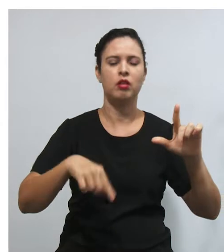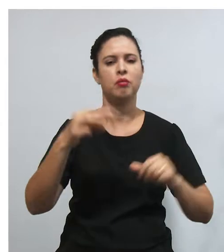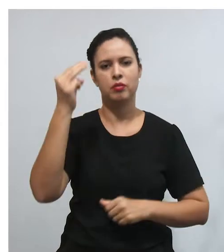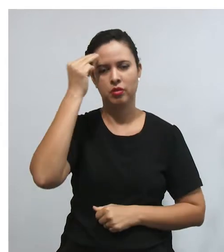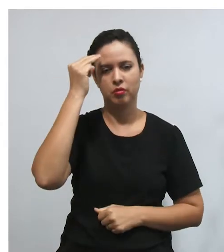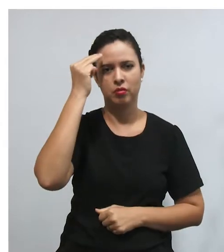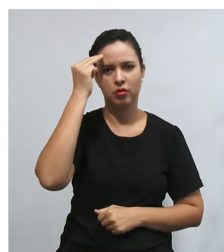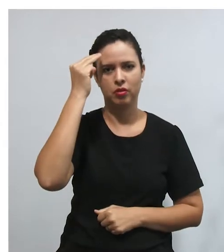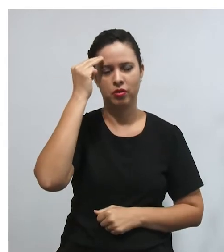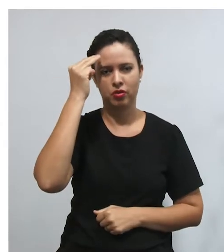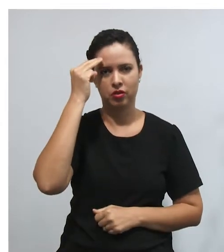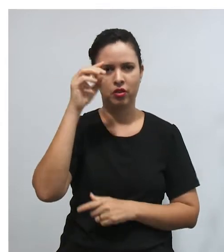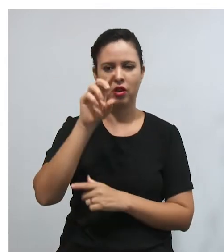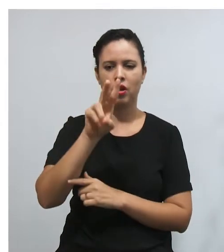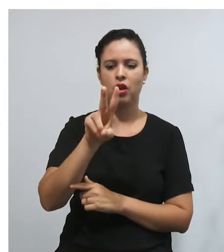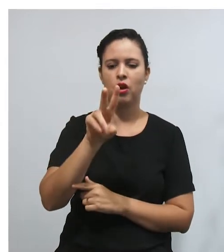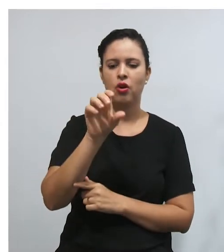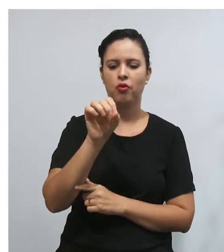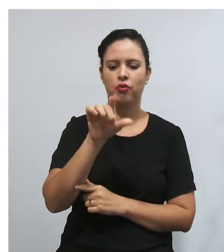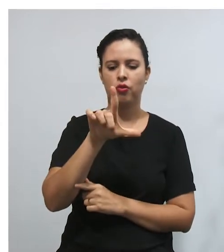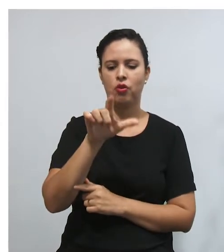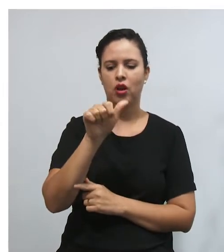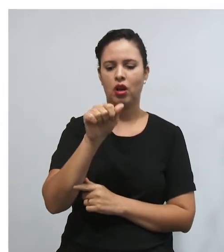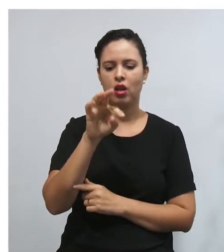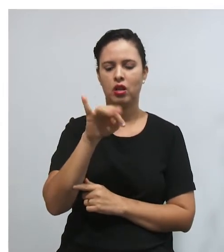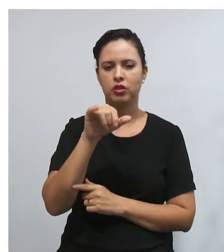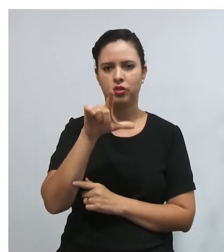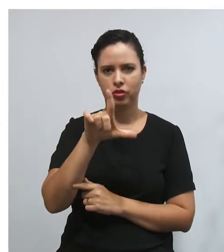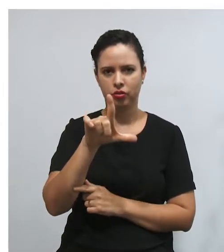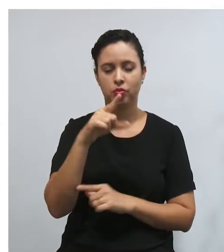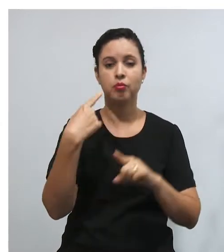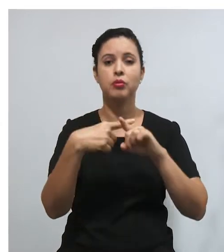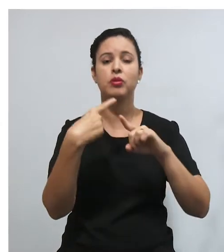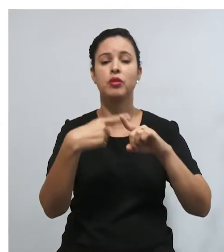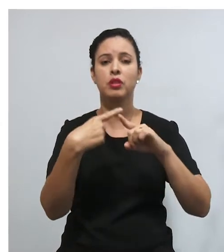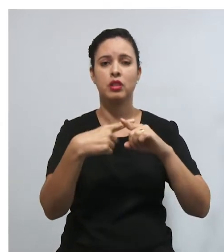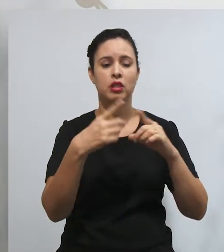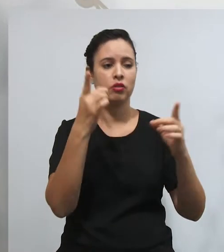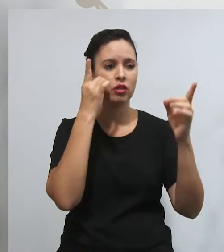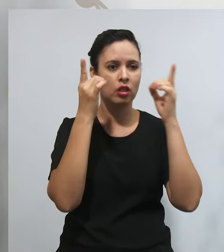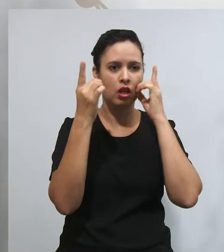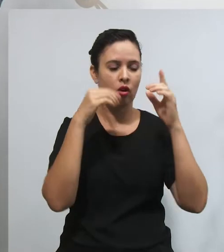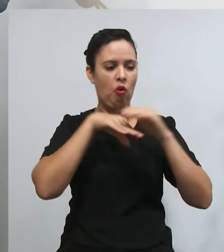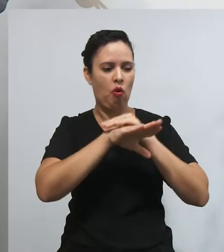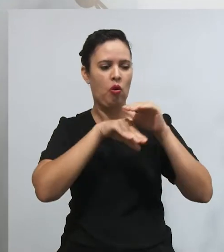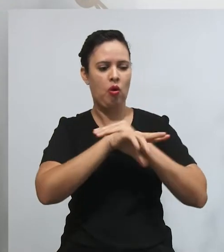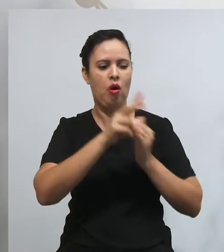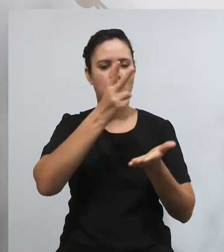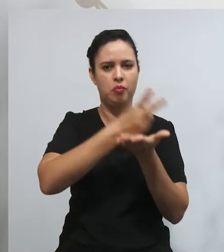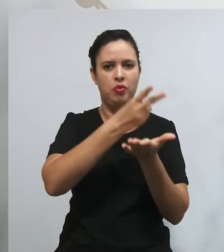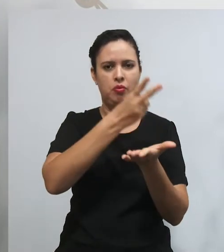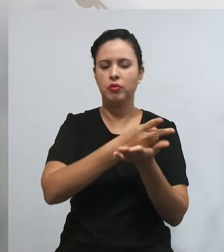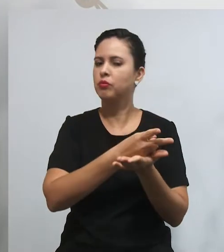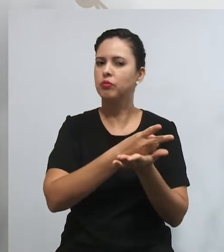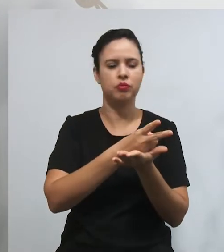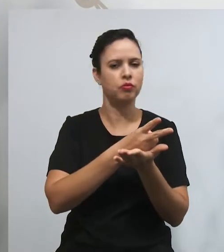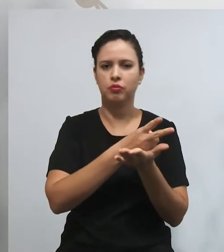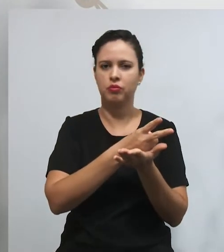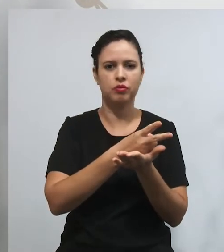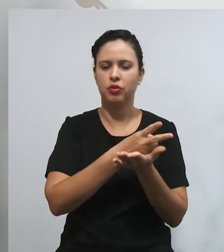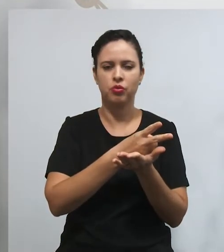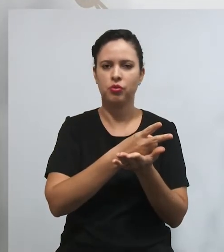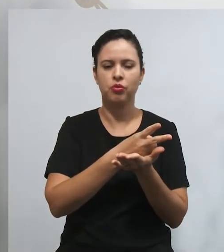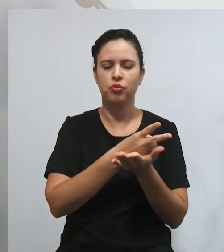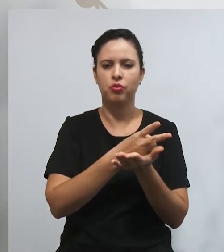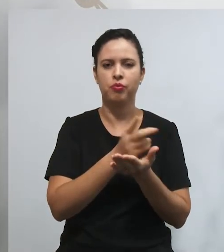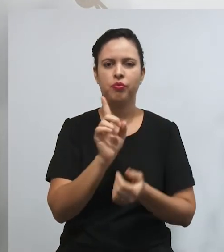Ela não guarda os dados de forma permanente, tá? Então, a memória RAM, que é considerada a memória principal do computador, ela